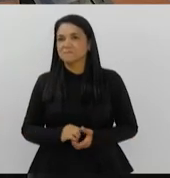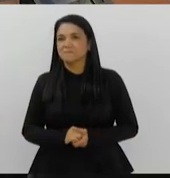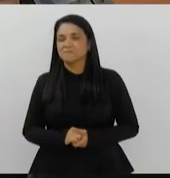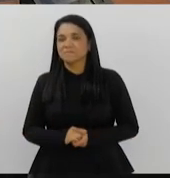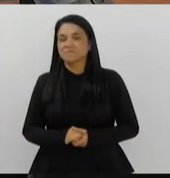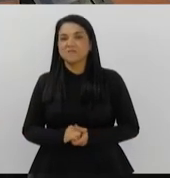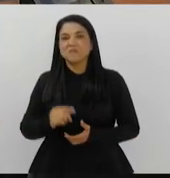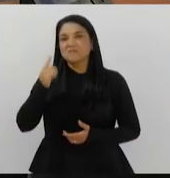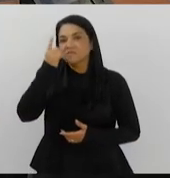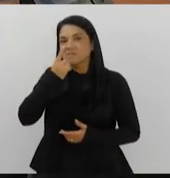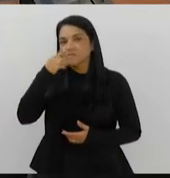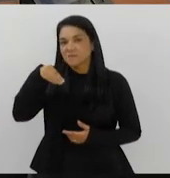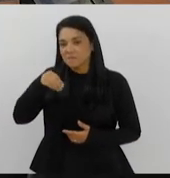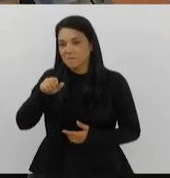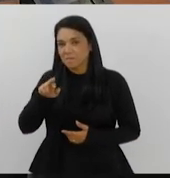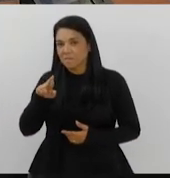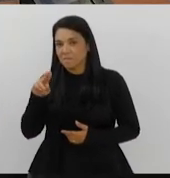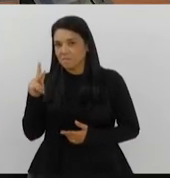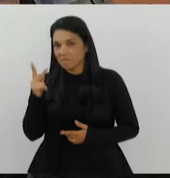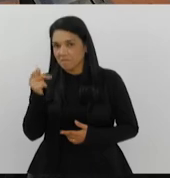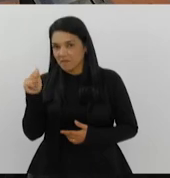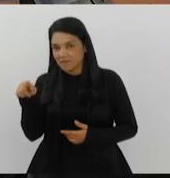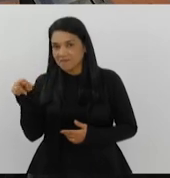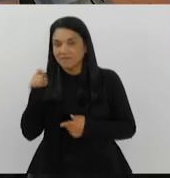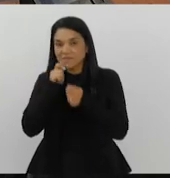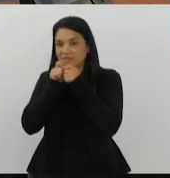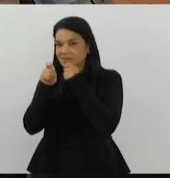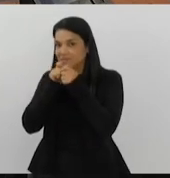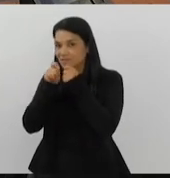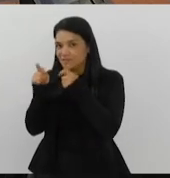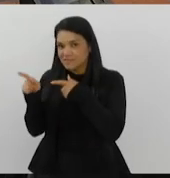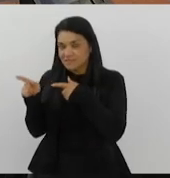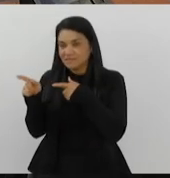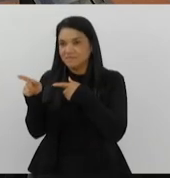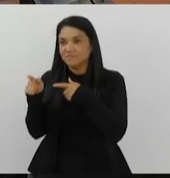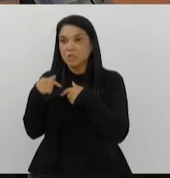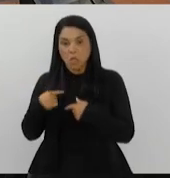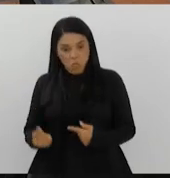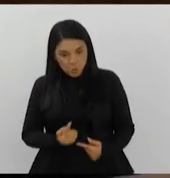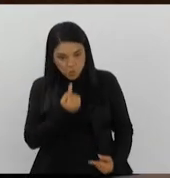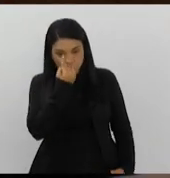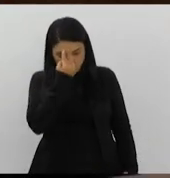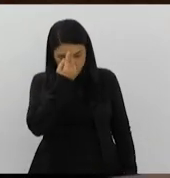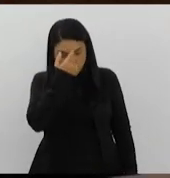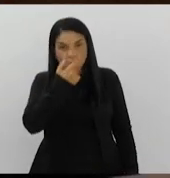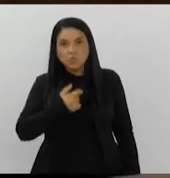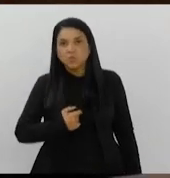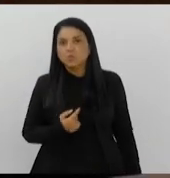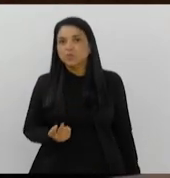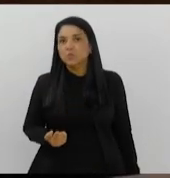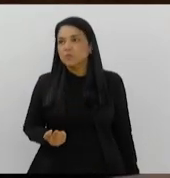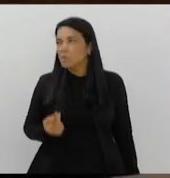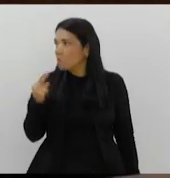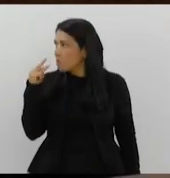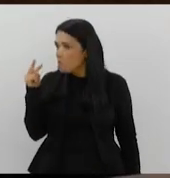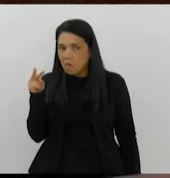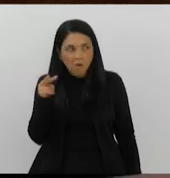deputada Marta Rocha está dando aqui uma entrevista, está ali, ó. Isso. E só tem eu, fiquei olhando assim.